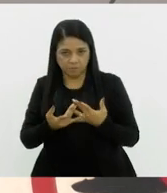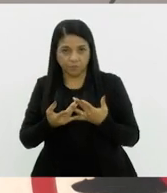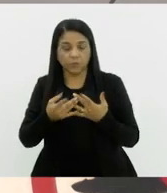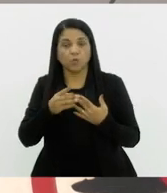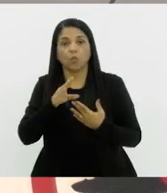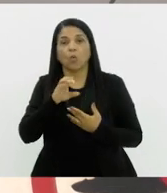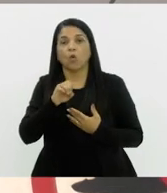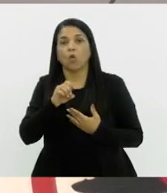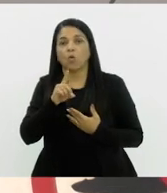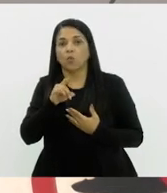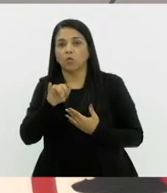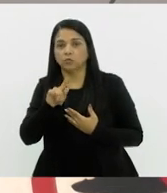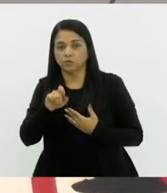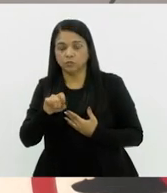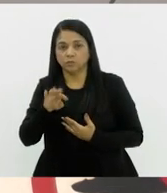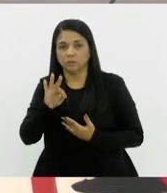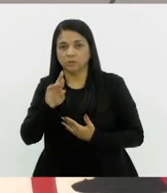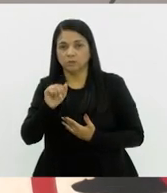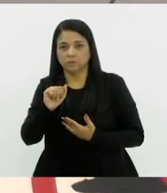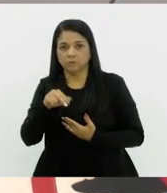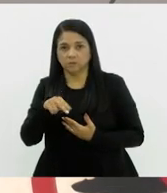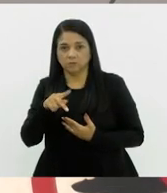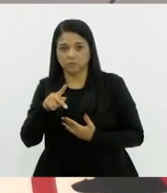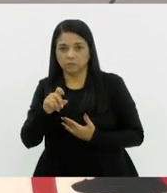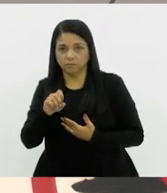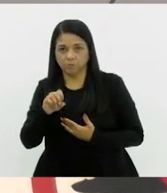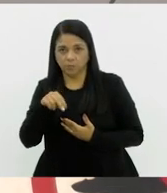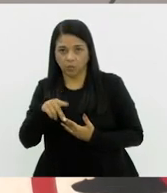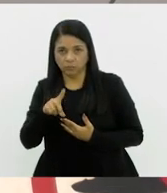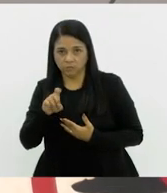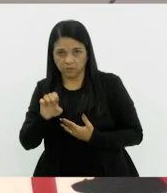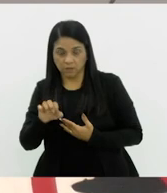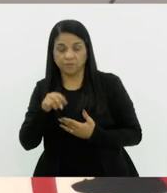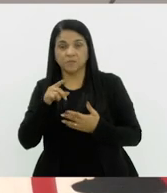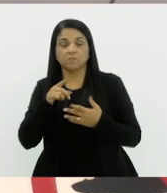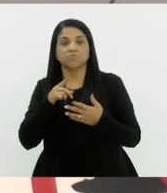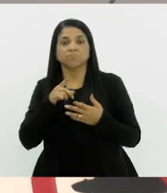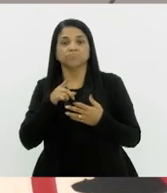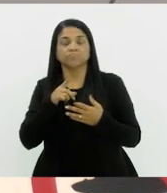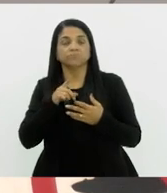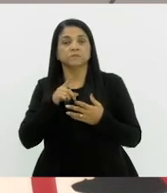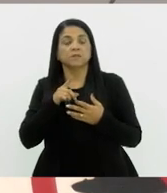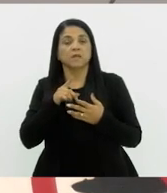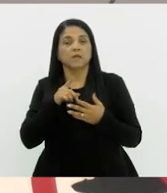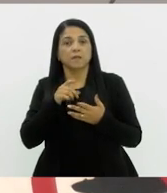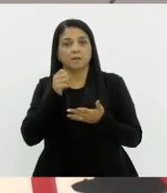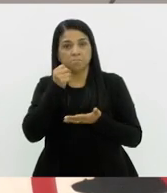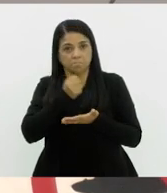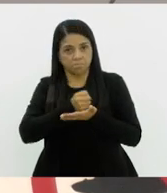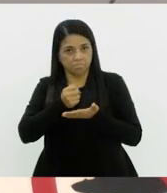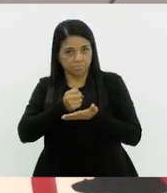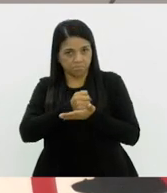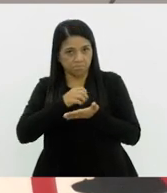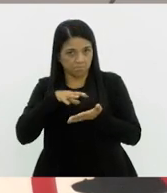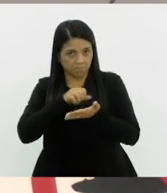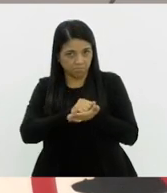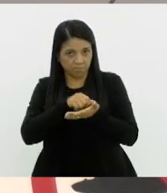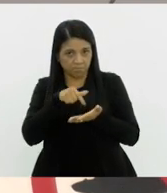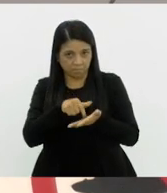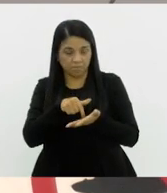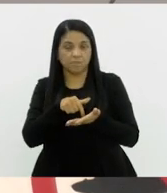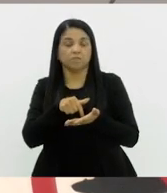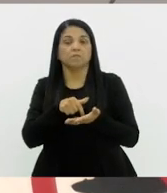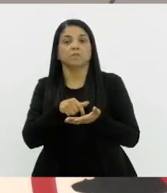código transponder identificado, né, que é diferente do generalizado, em quanto tempo